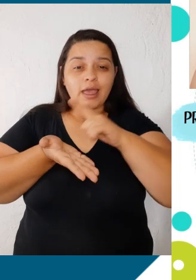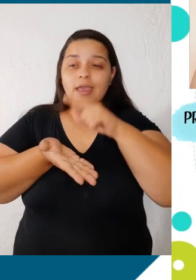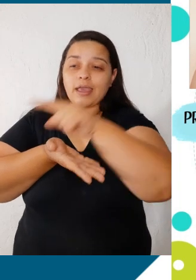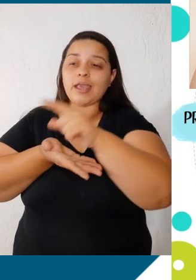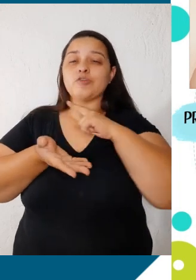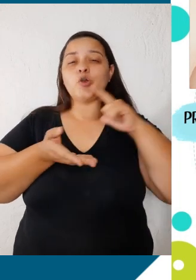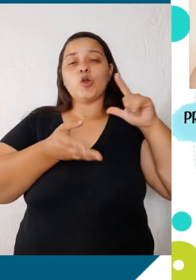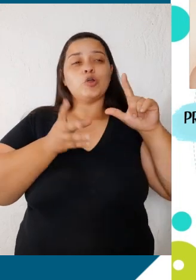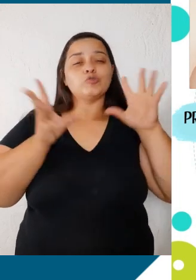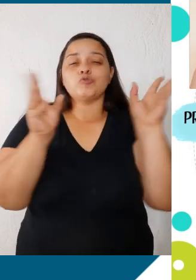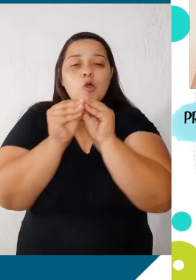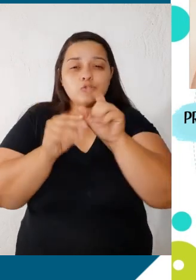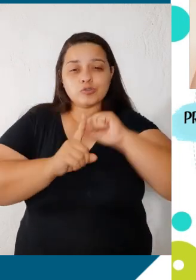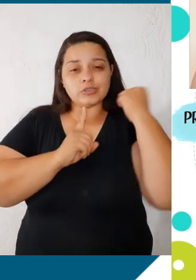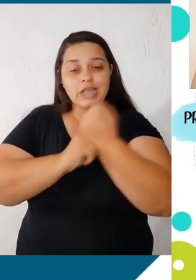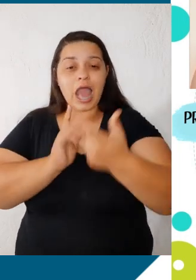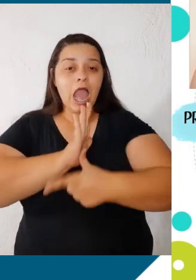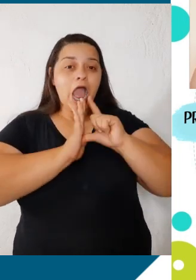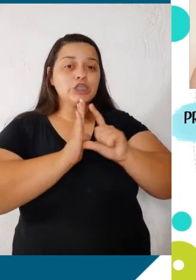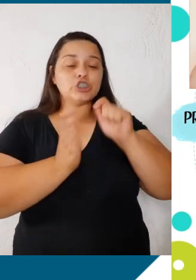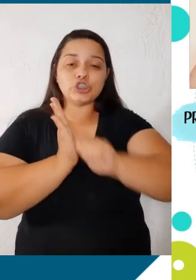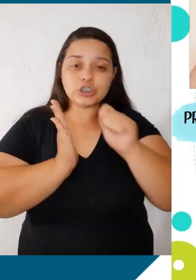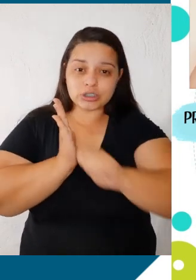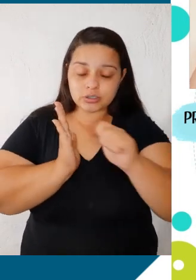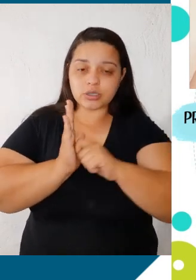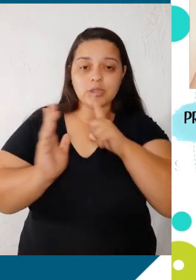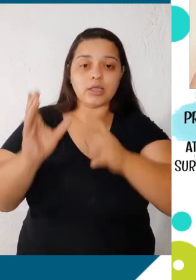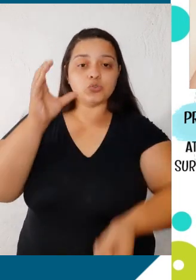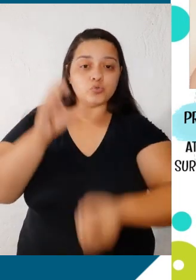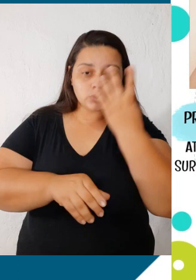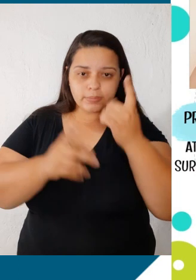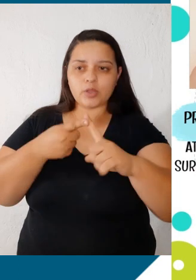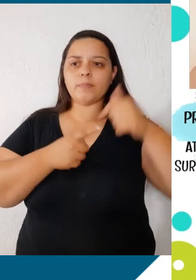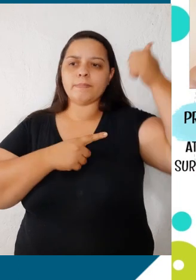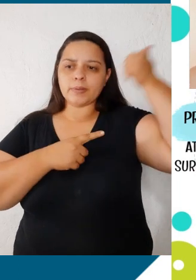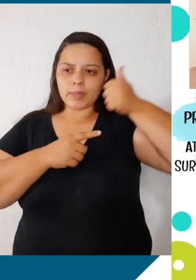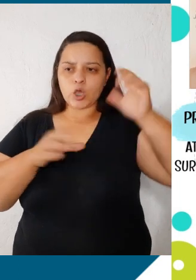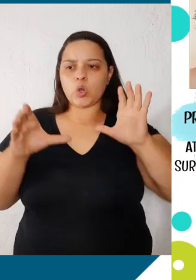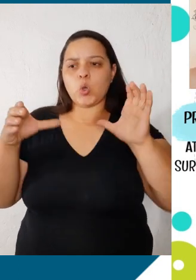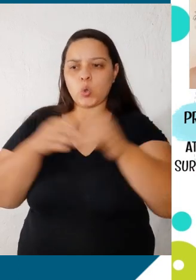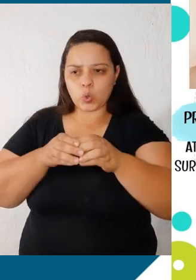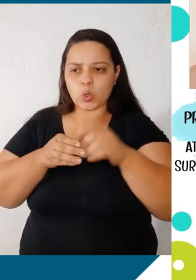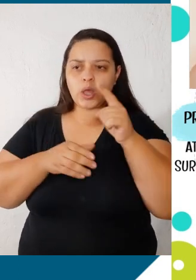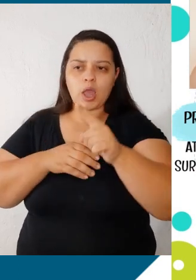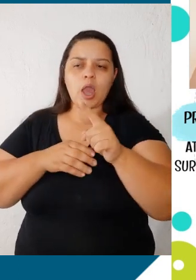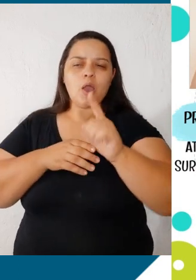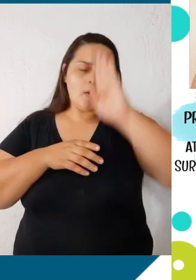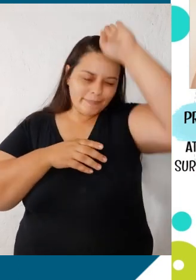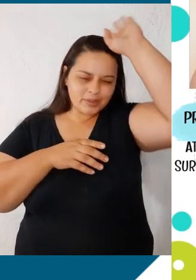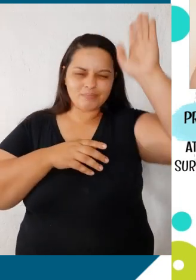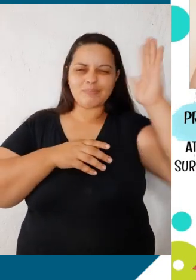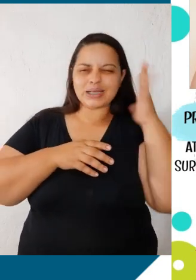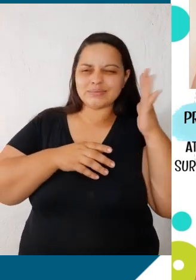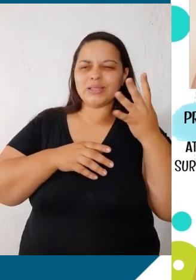sociedades existentes antes da invenção da escrita, entre o surgimento dos primeiros agrupamentos humanos até por volta